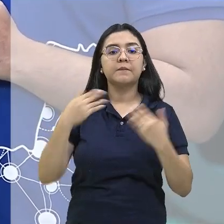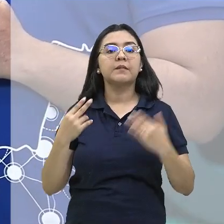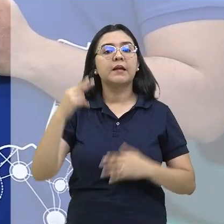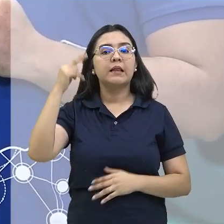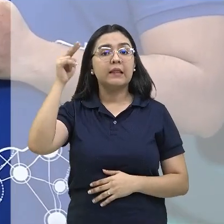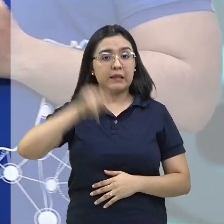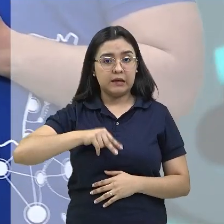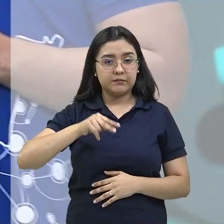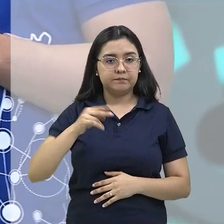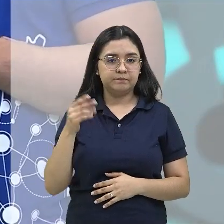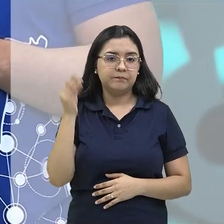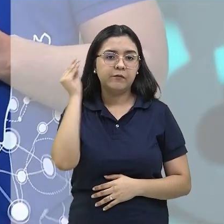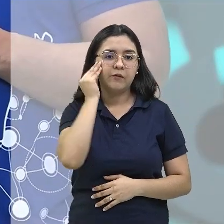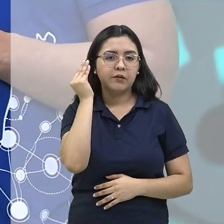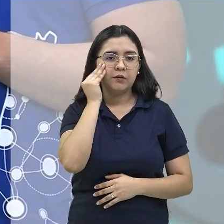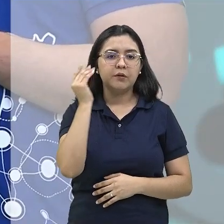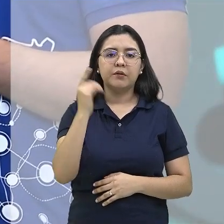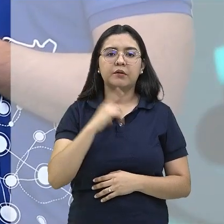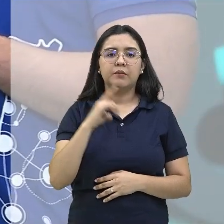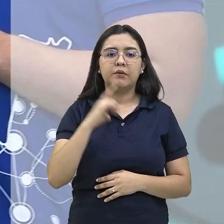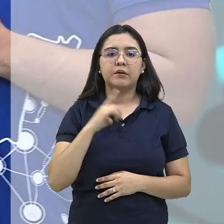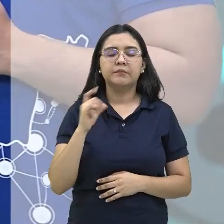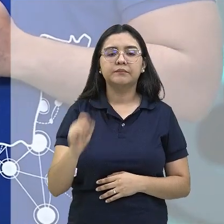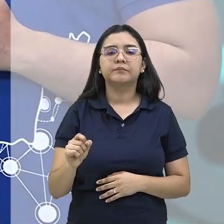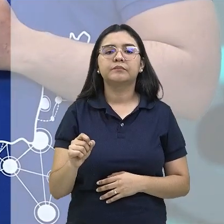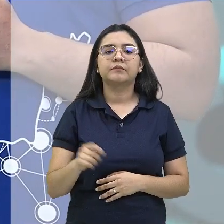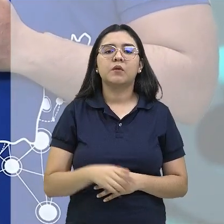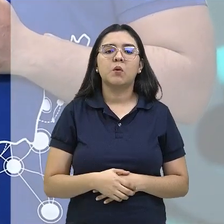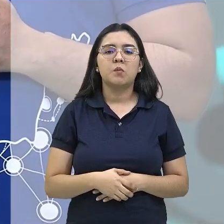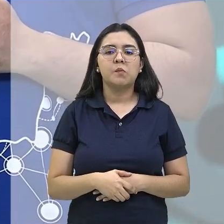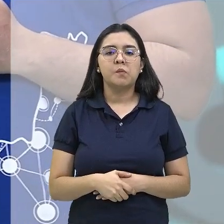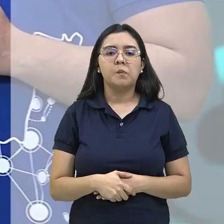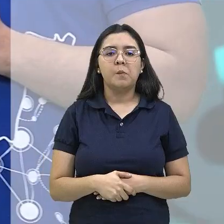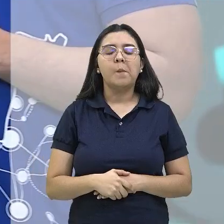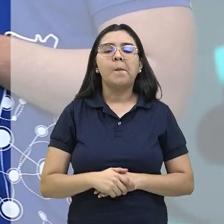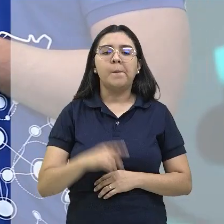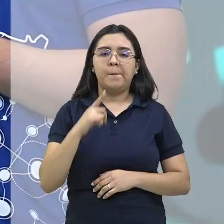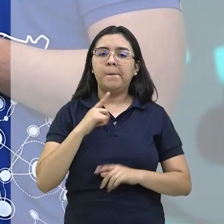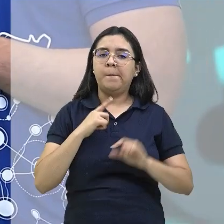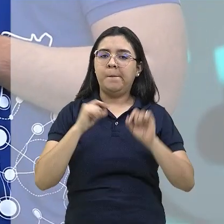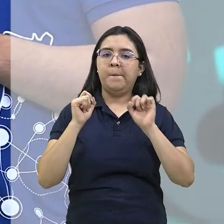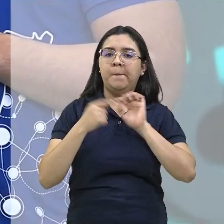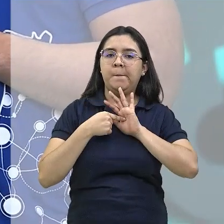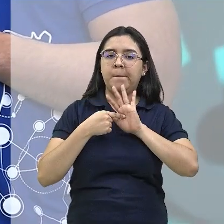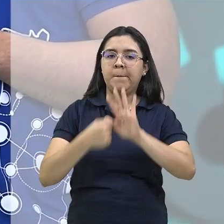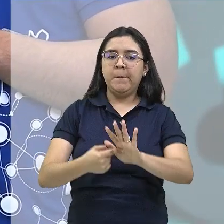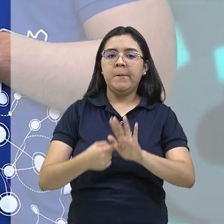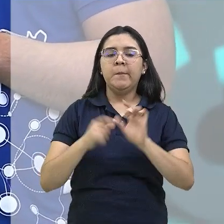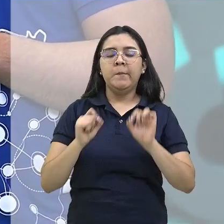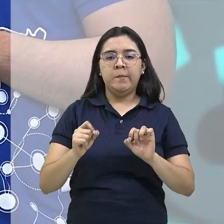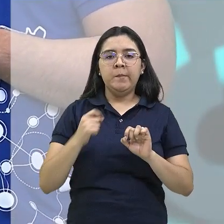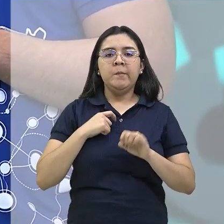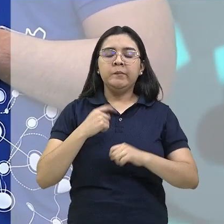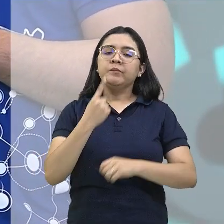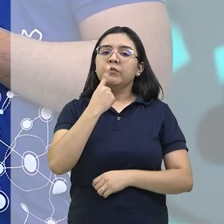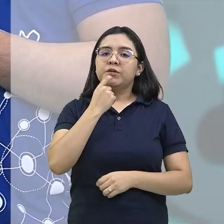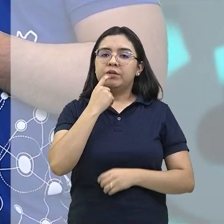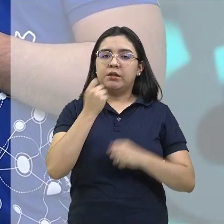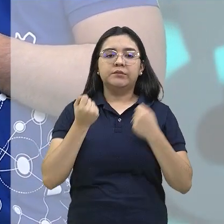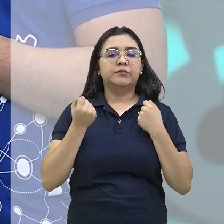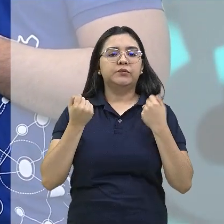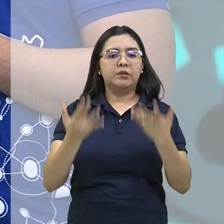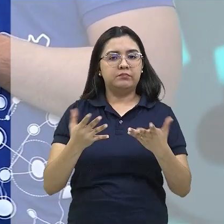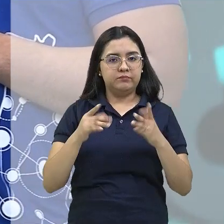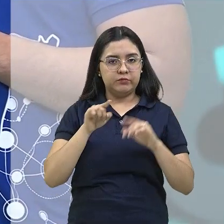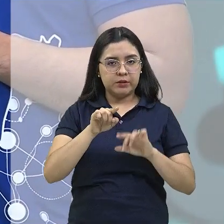esse cartaz. Observem que ele tem aqui bem destacado, doe sangue você pode. E aqui ao centro